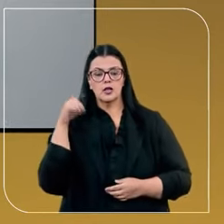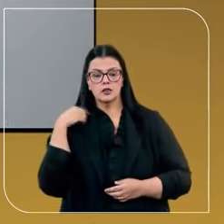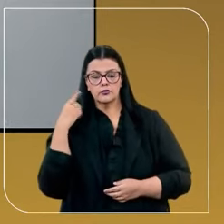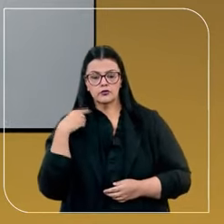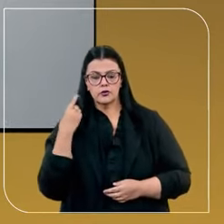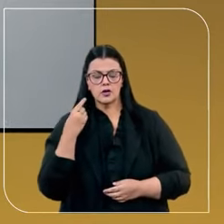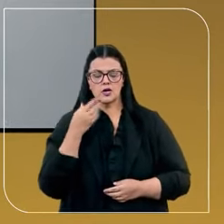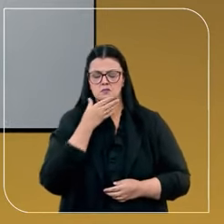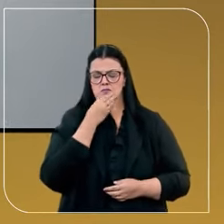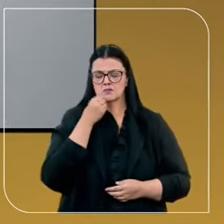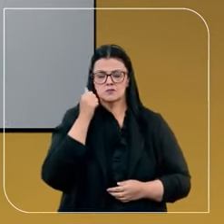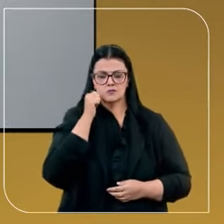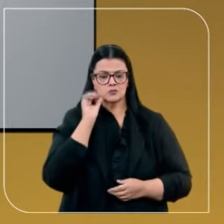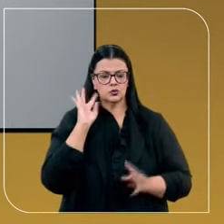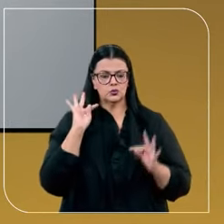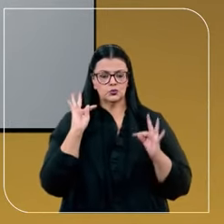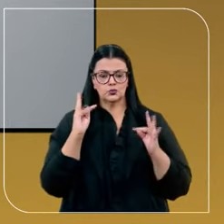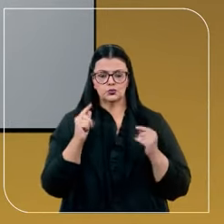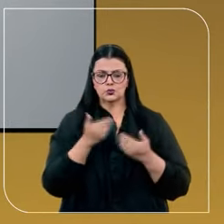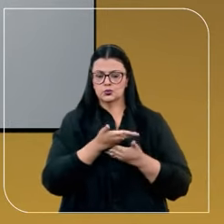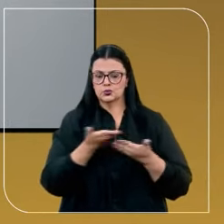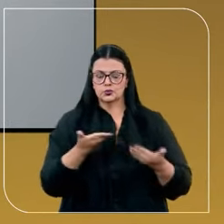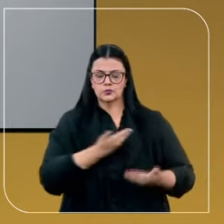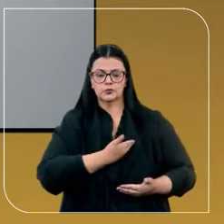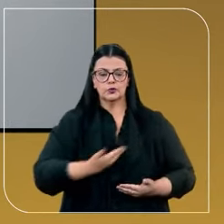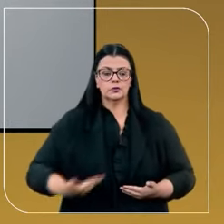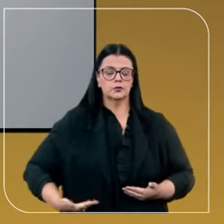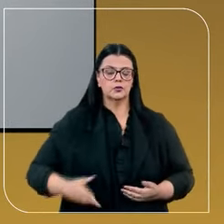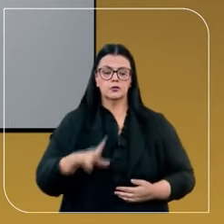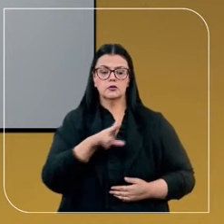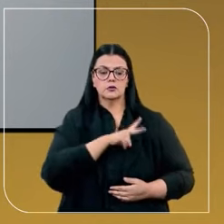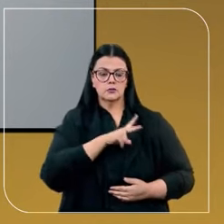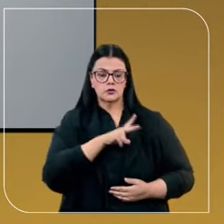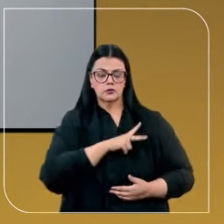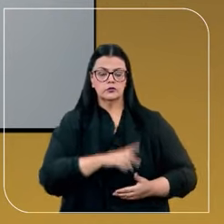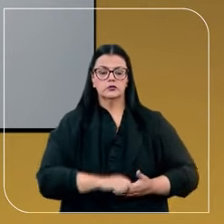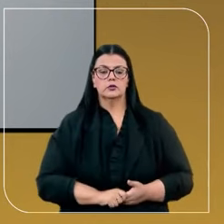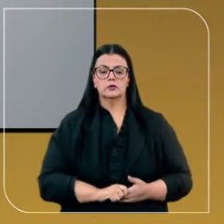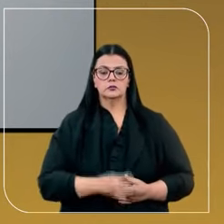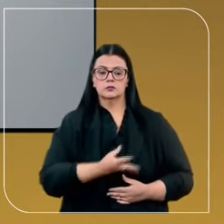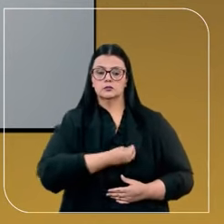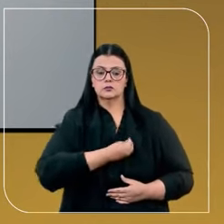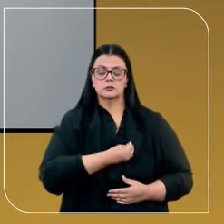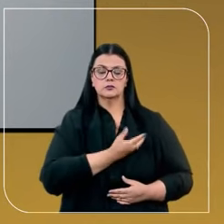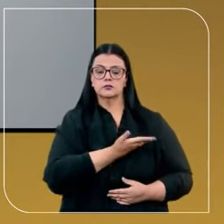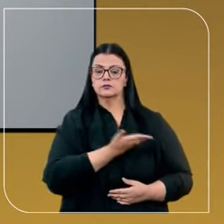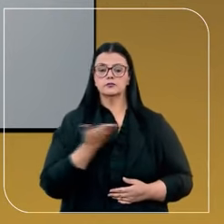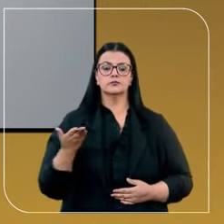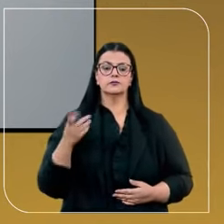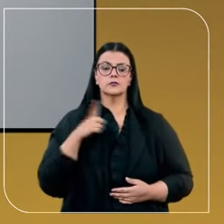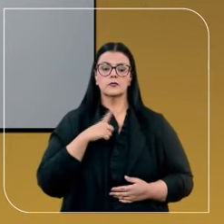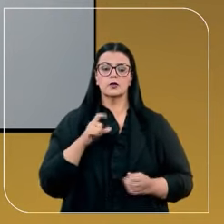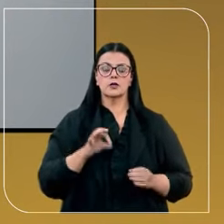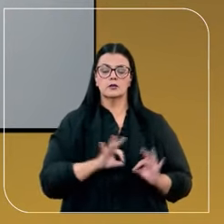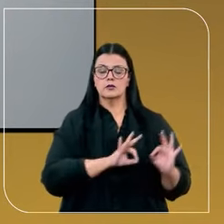aos advogados públicos e privados presentes e aqueles que nos